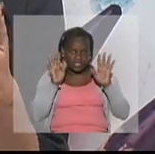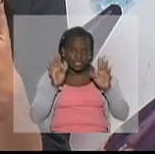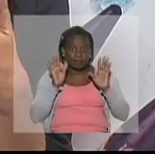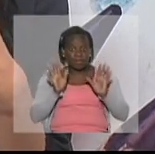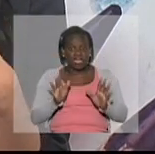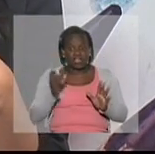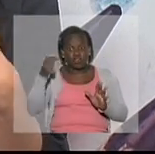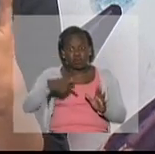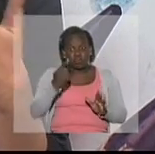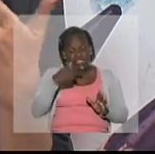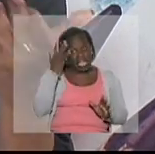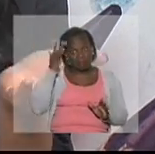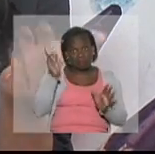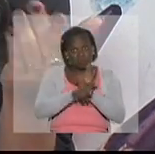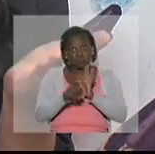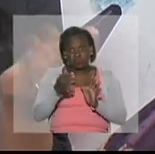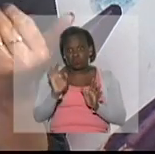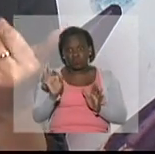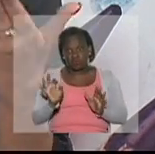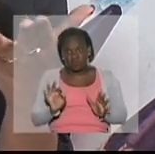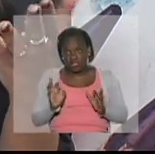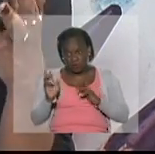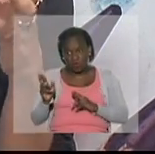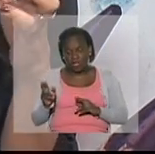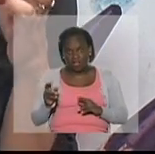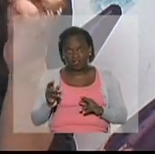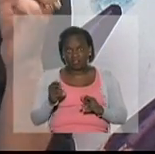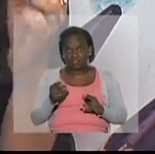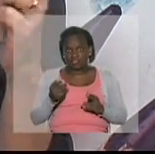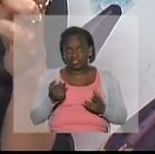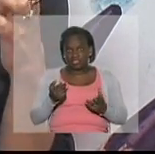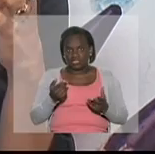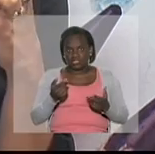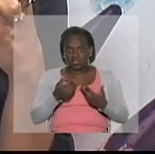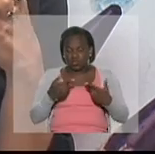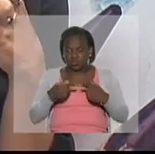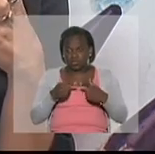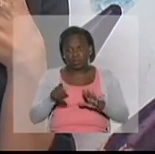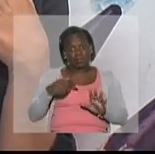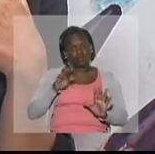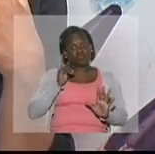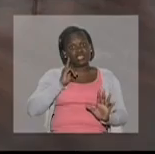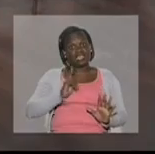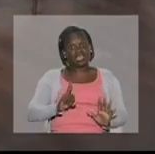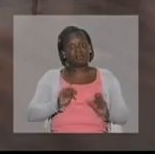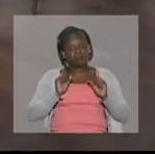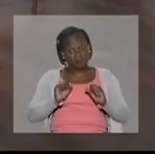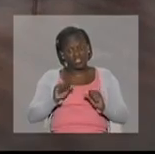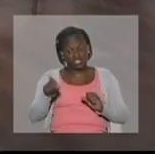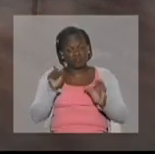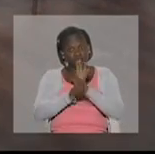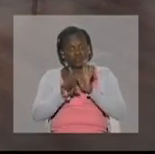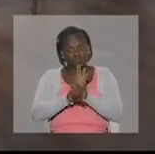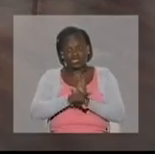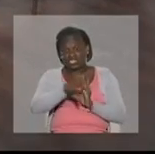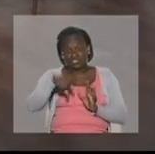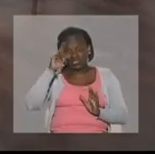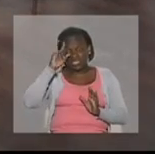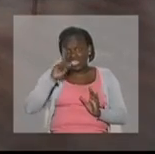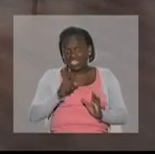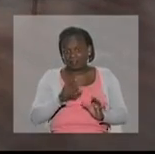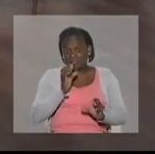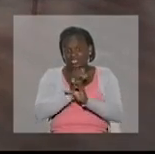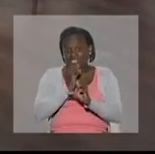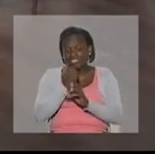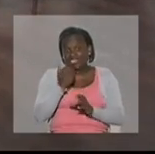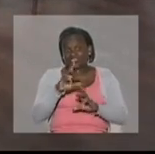perguntas. Claro que o golfinho nos pergunta como a gente, tô falando alguma coisa nesse sentido. Não dele se sabemos, olhar né? Pode e até ver, ser que sim, a gente que não